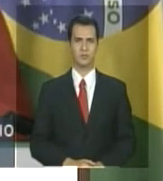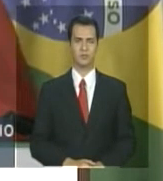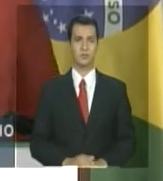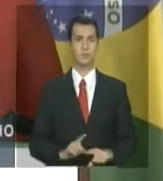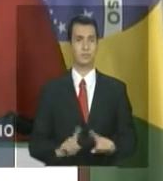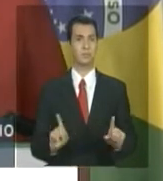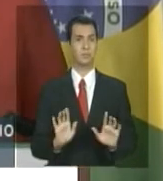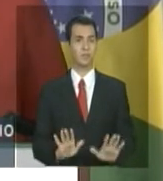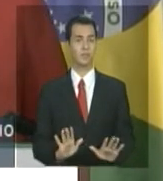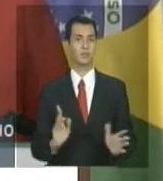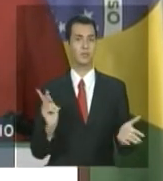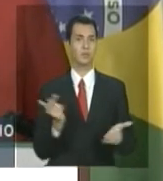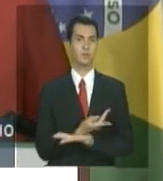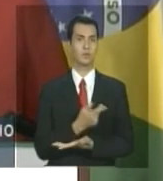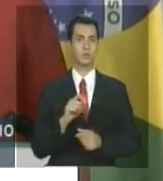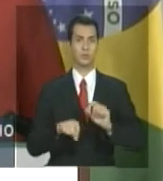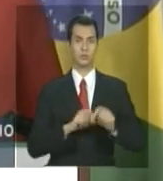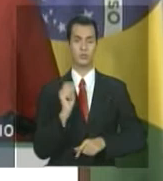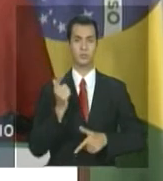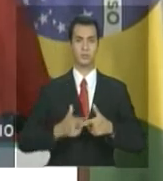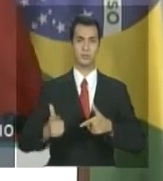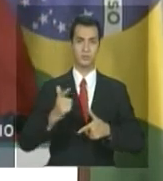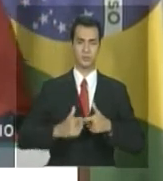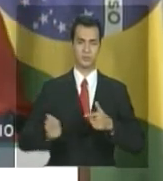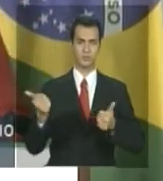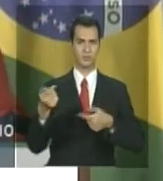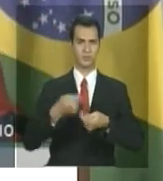Mas, ao mesmo tempo, a crise...